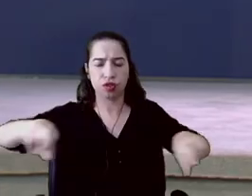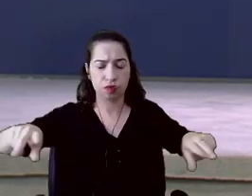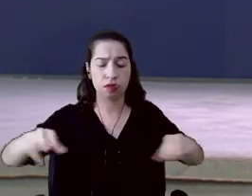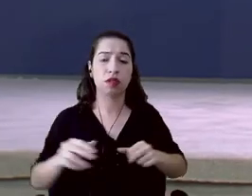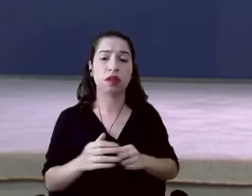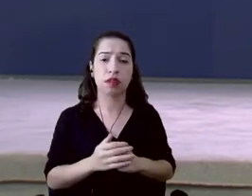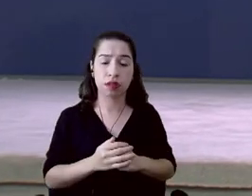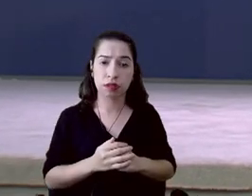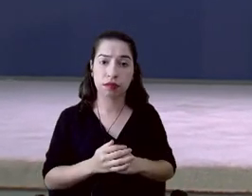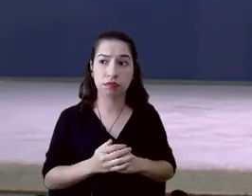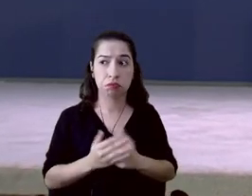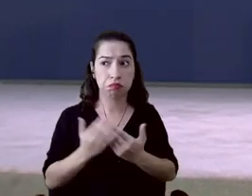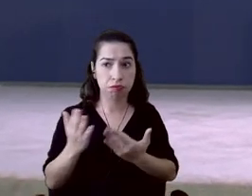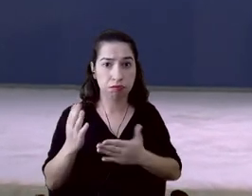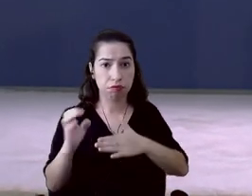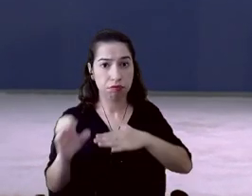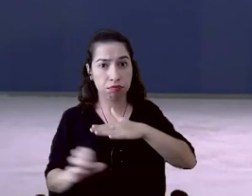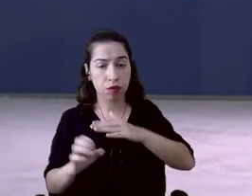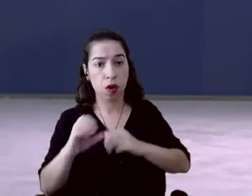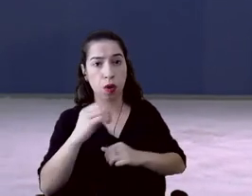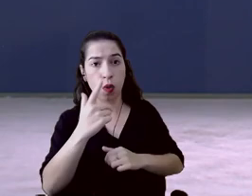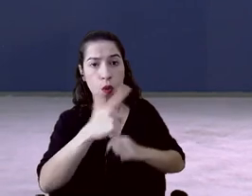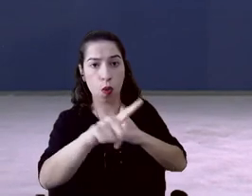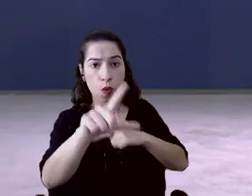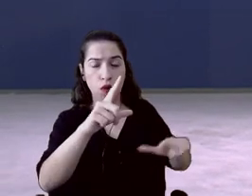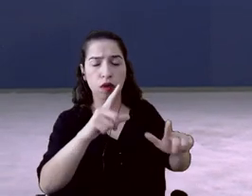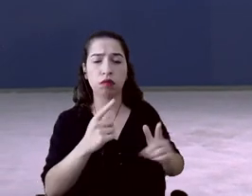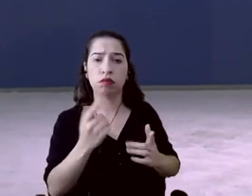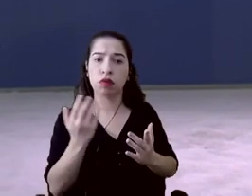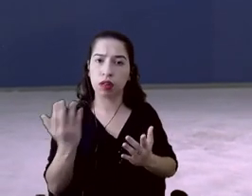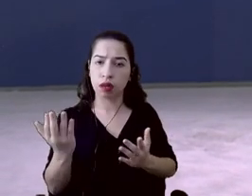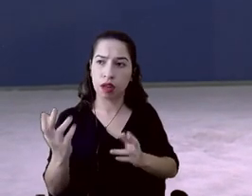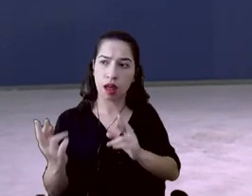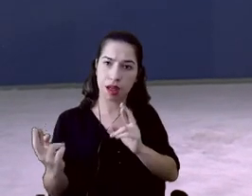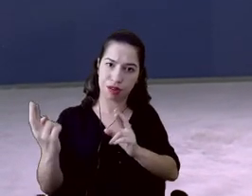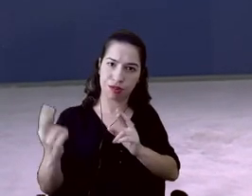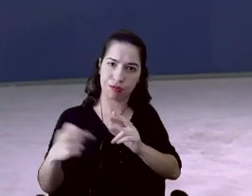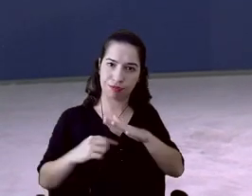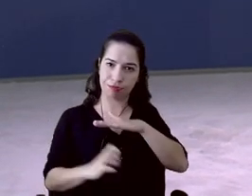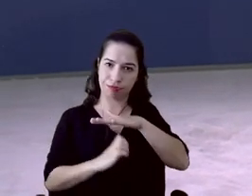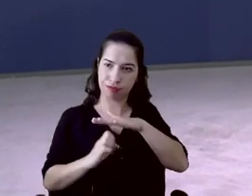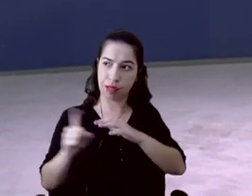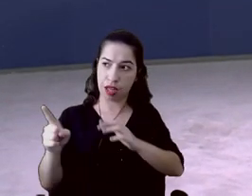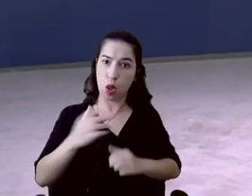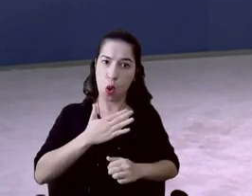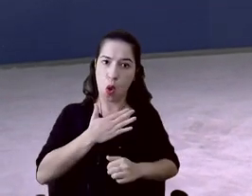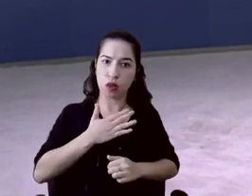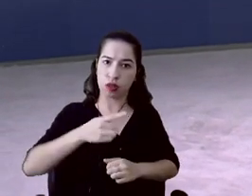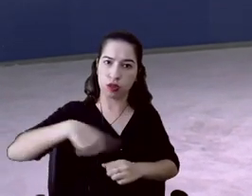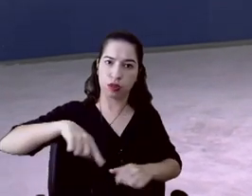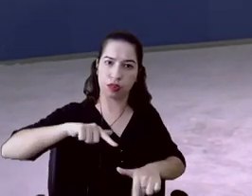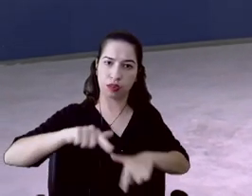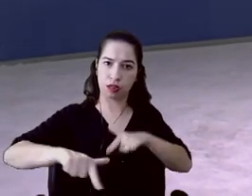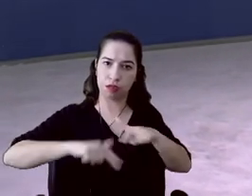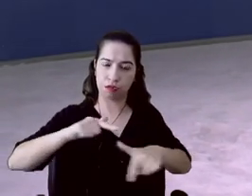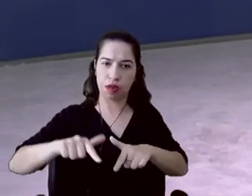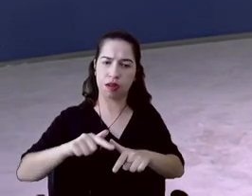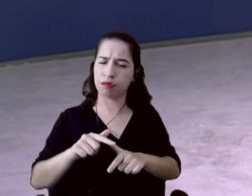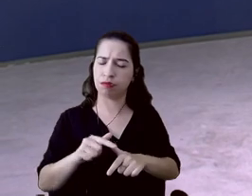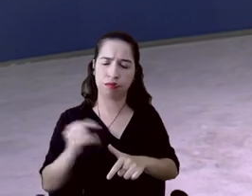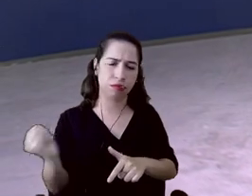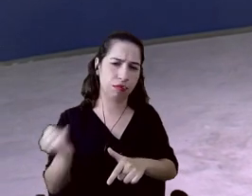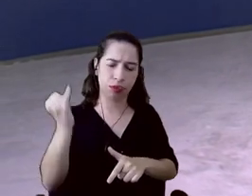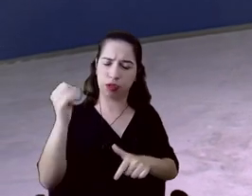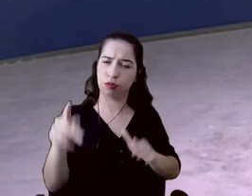como essa ou outras ele já tem um relacionamento com e bem Já apreciam o nosso nível de serviço que é valor central do bem né a